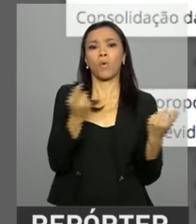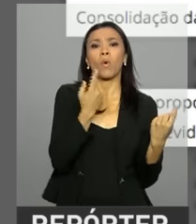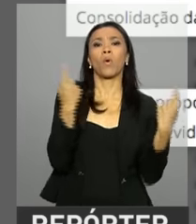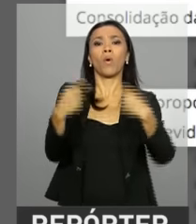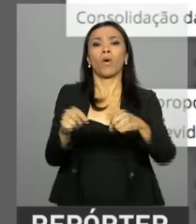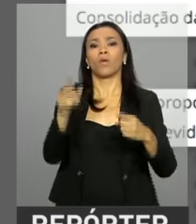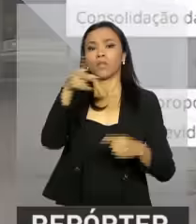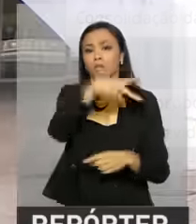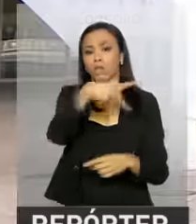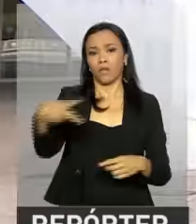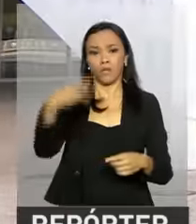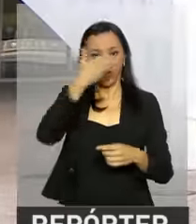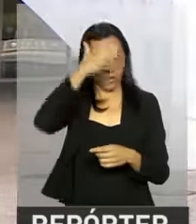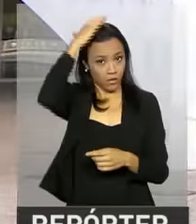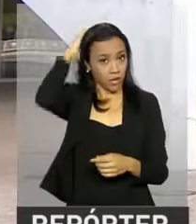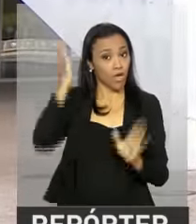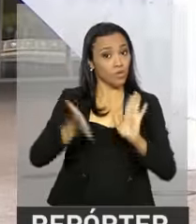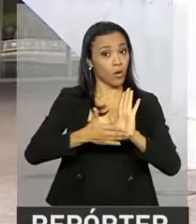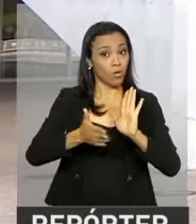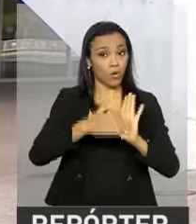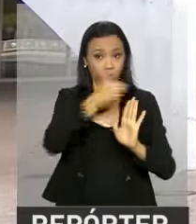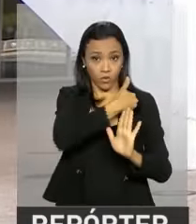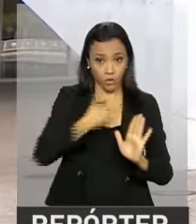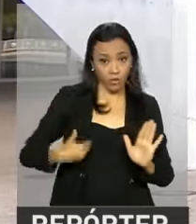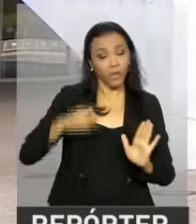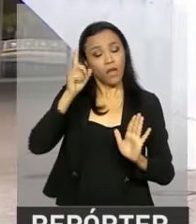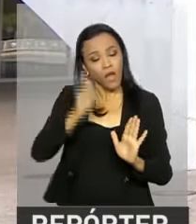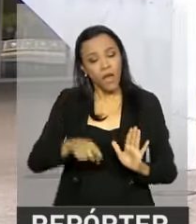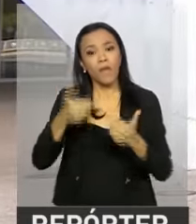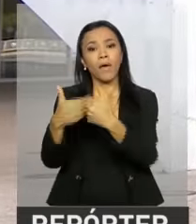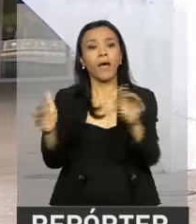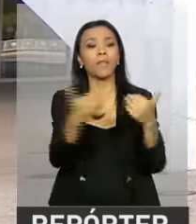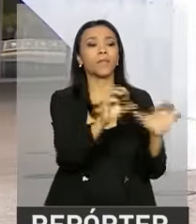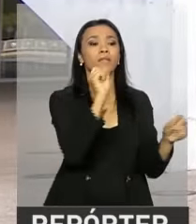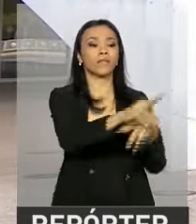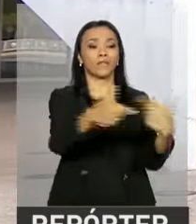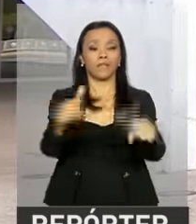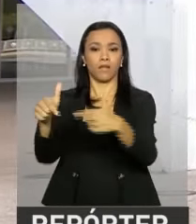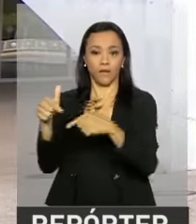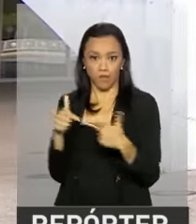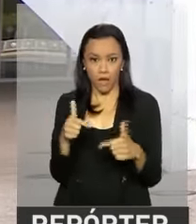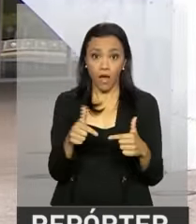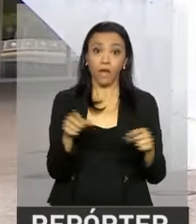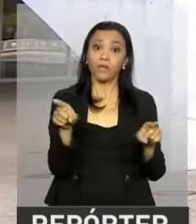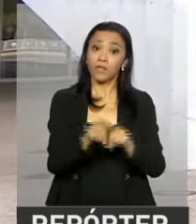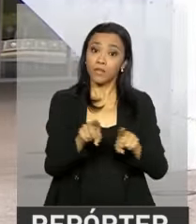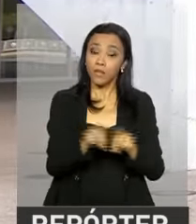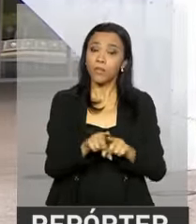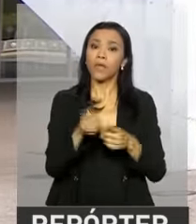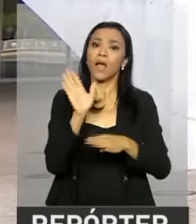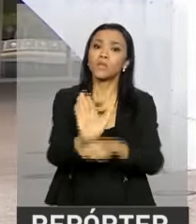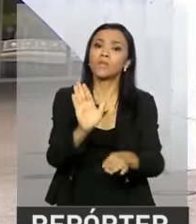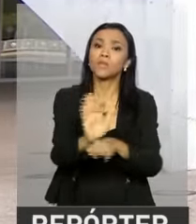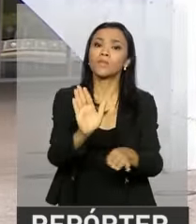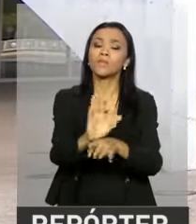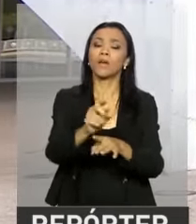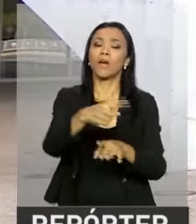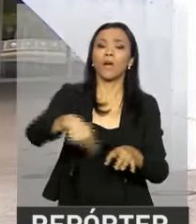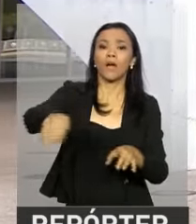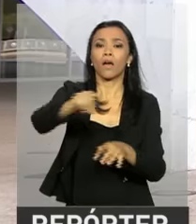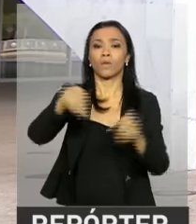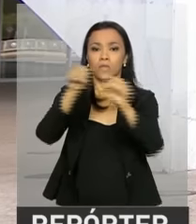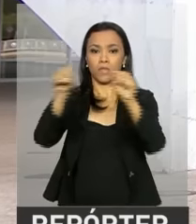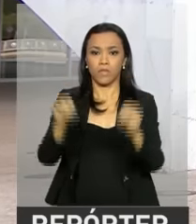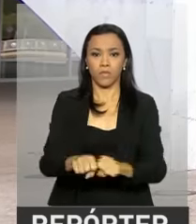que as propostas do governo elas são para geração de empregos viabilidade do sistema Previdenciário e o equilíbrio das contas